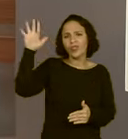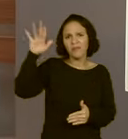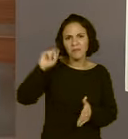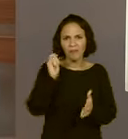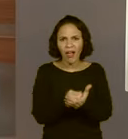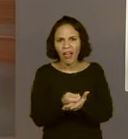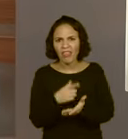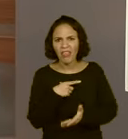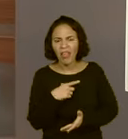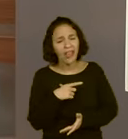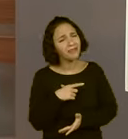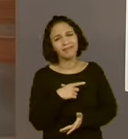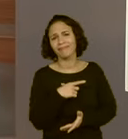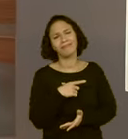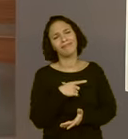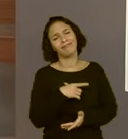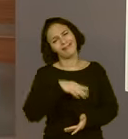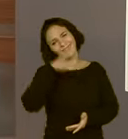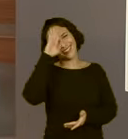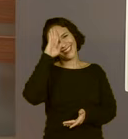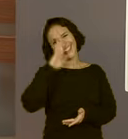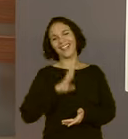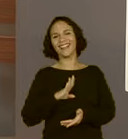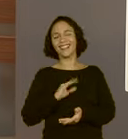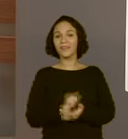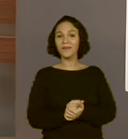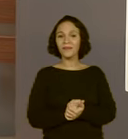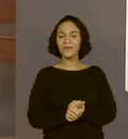gente sonhar, até tem um